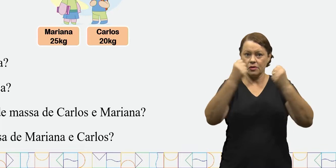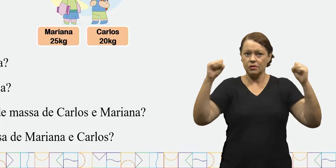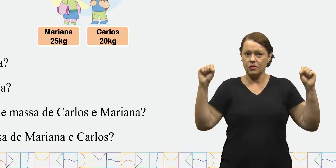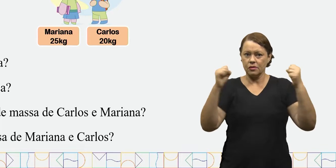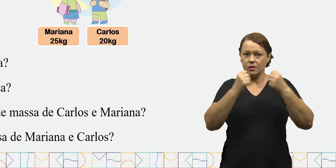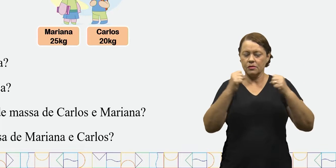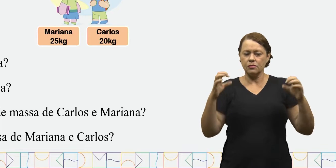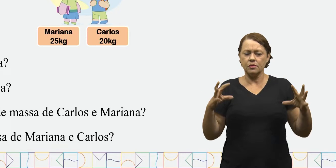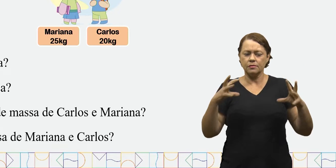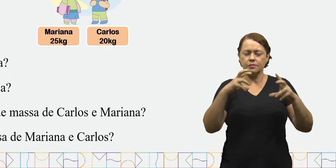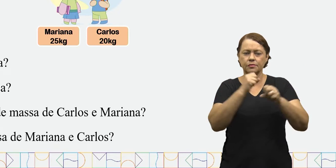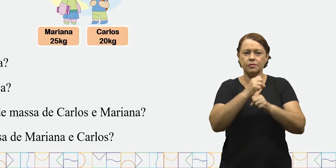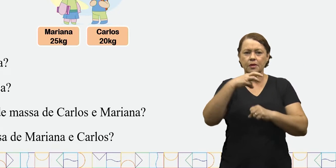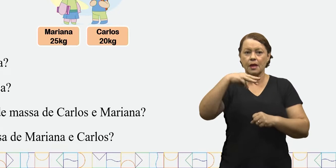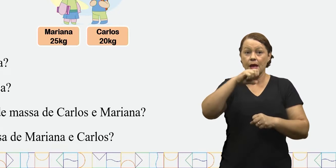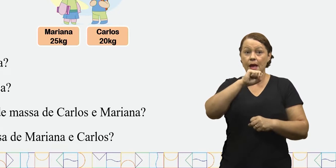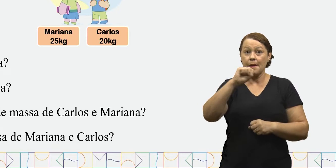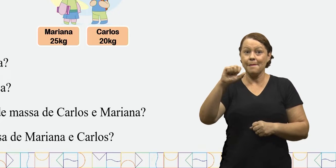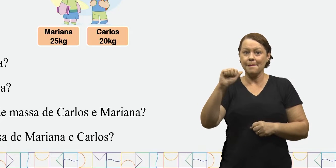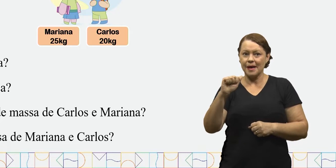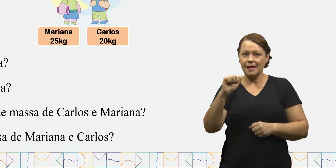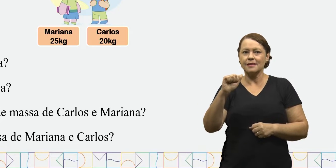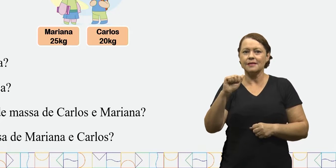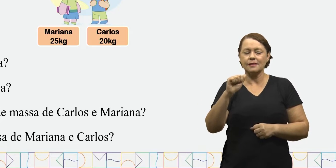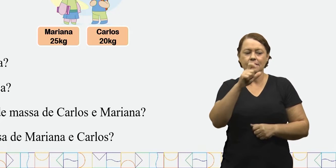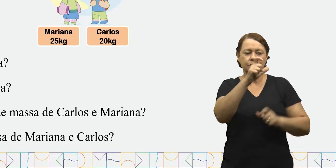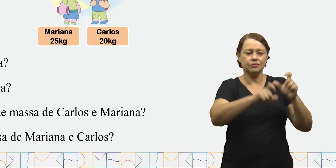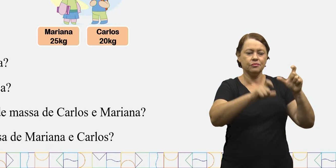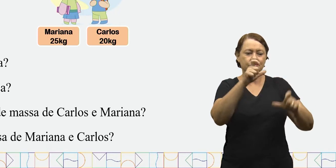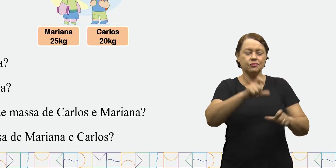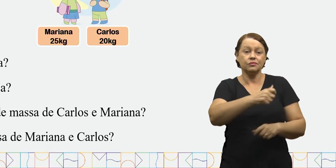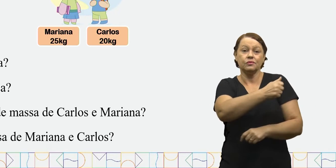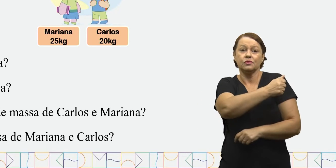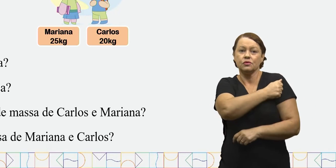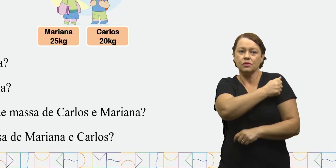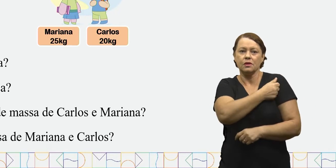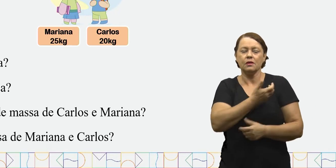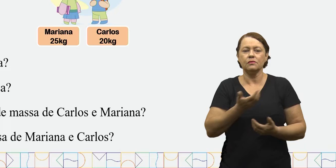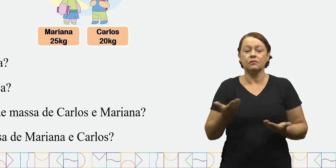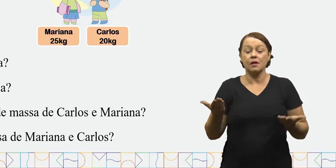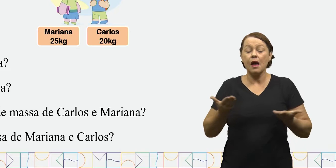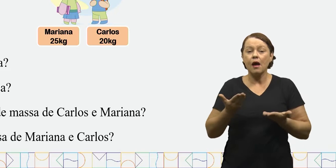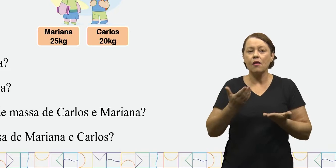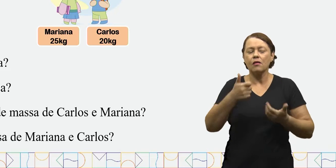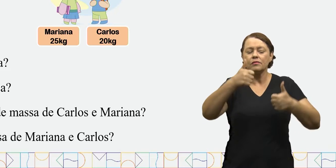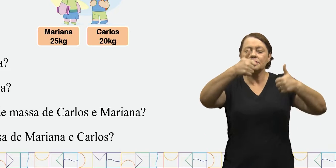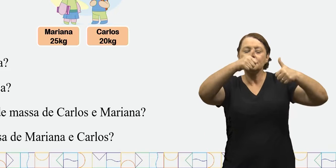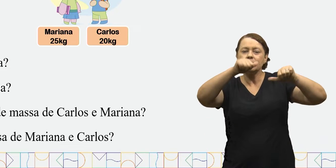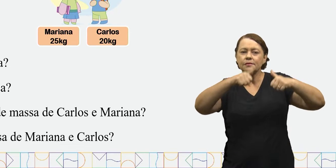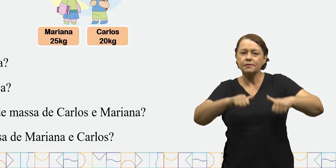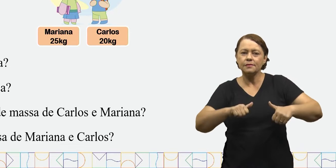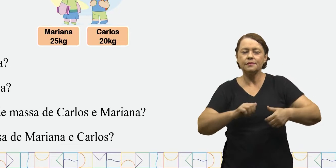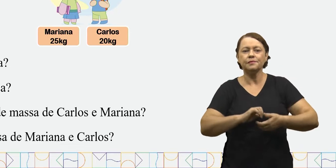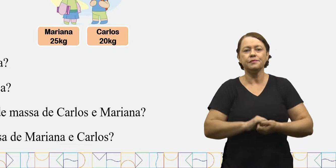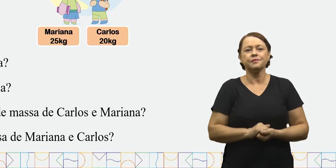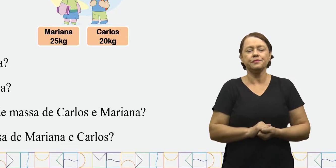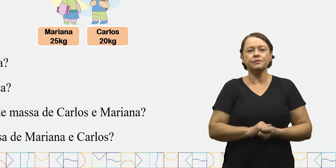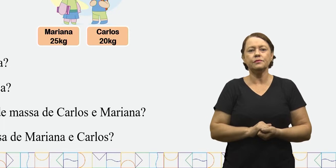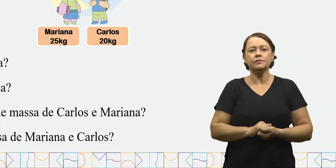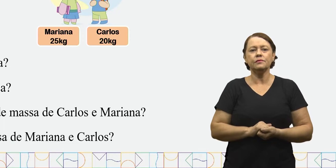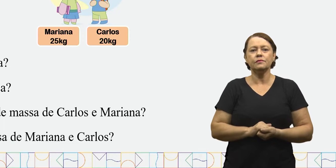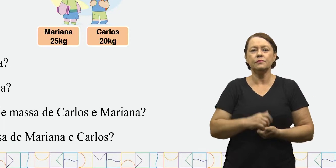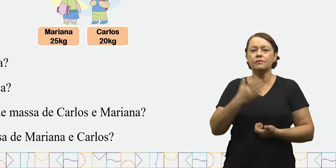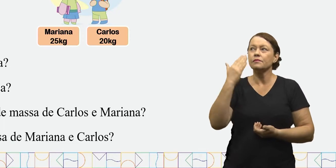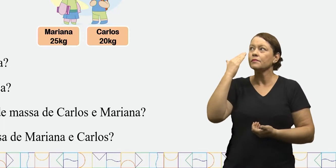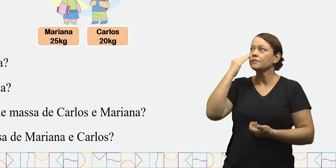Física calcula a massa dos alunos. Vamos lá analisar essa situação.